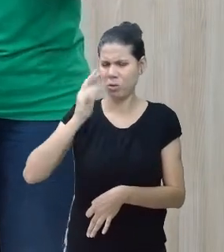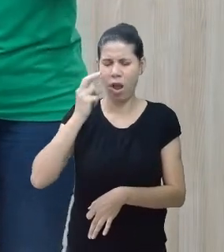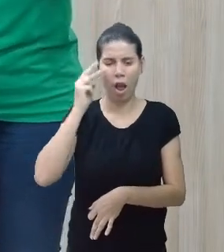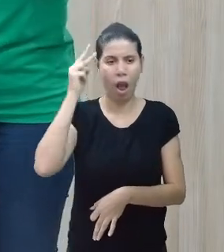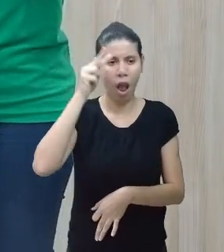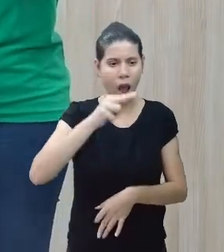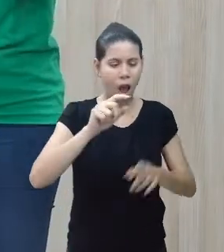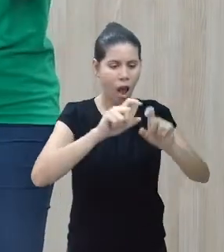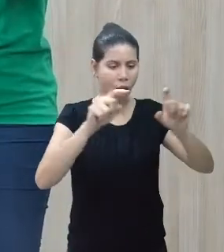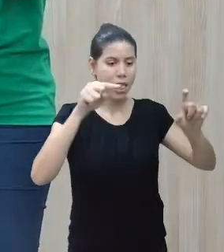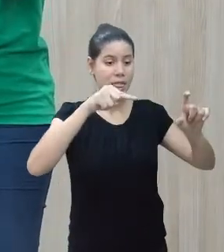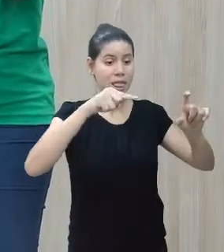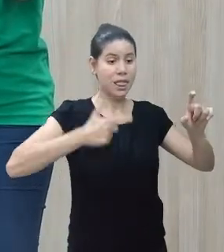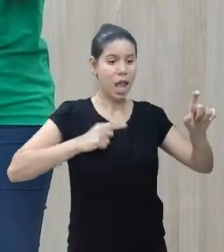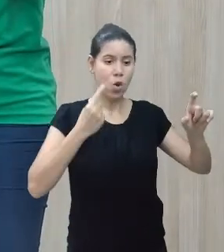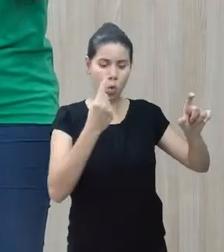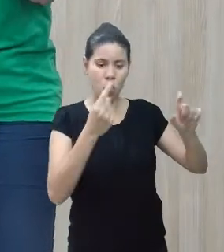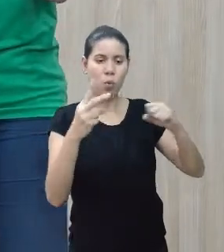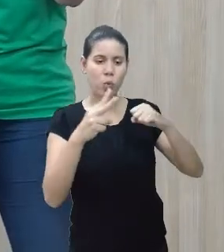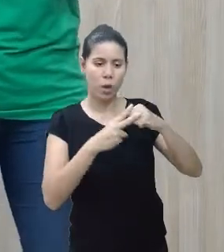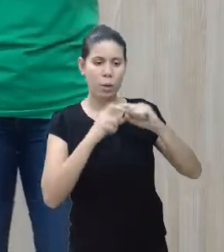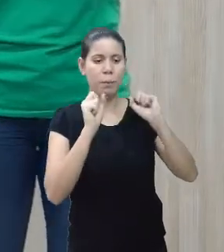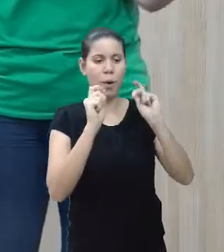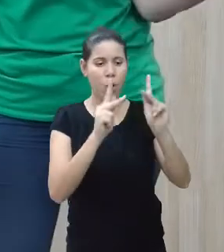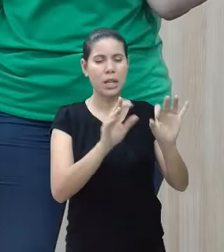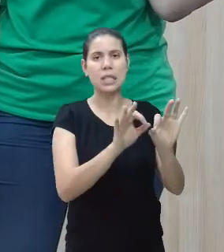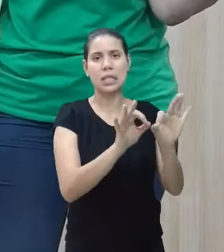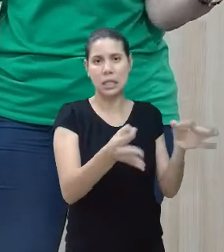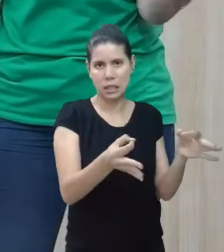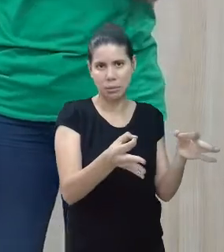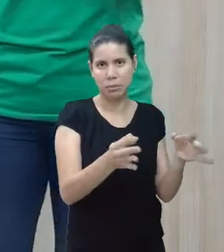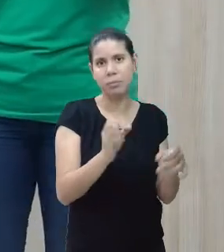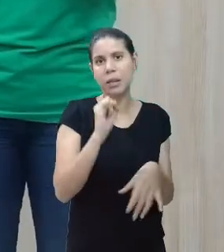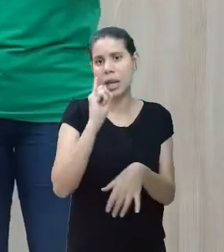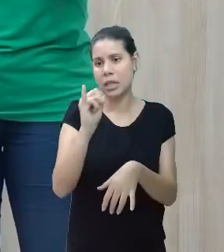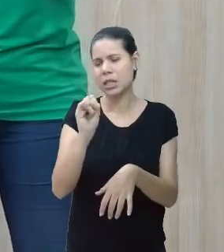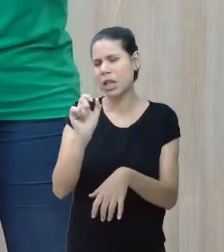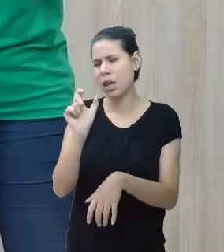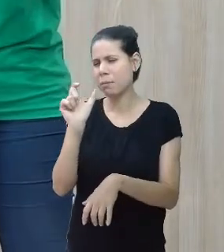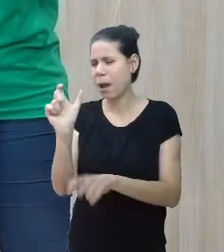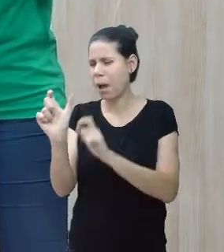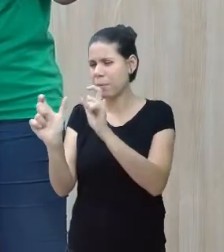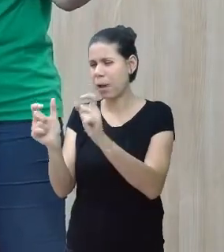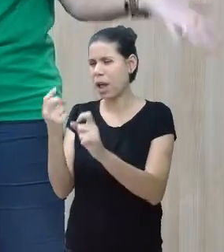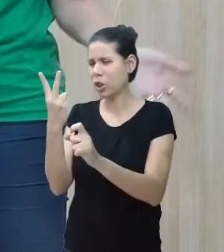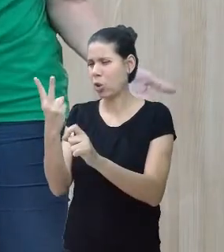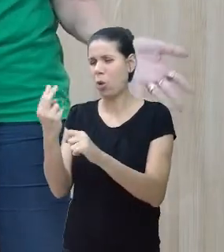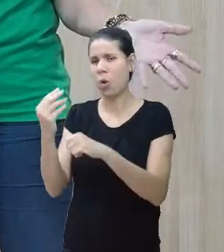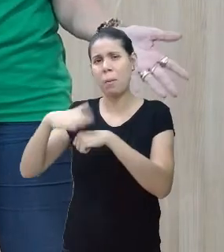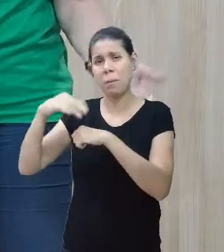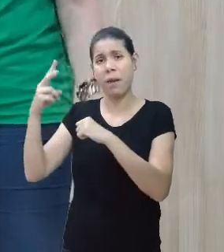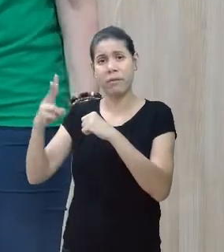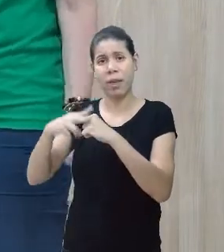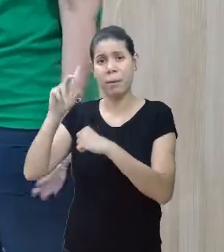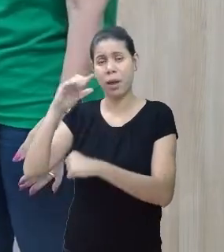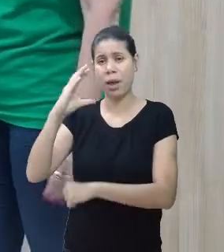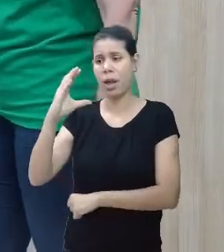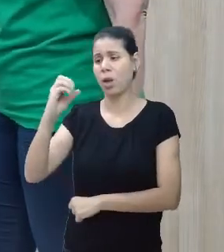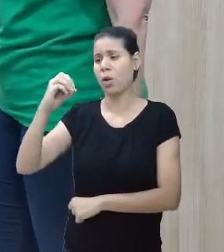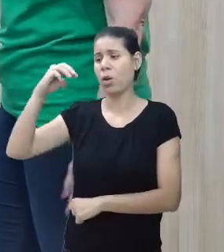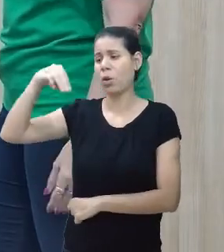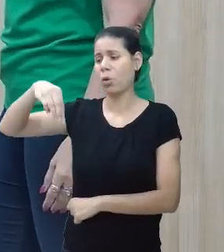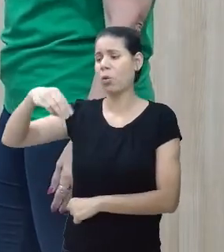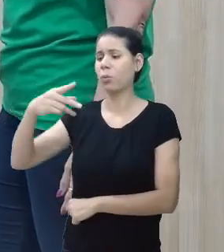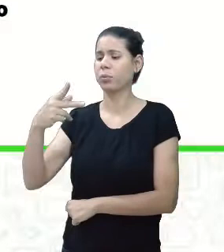Olhou, encontrou um verbo só, então ele é simples. Encontrou dois ou mais verbos, composto. Tá bom?